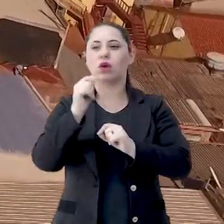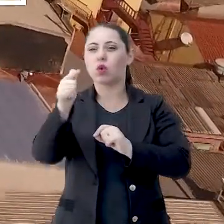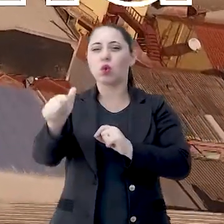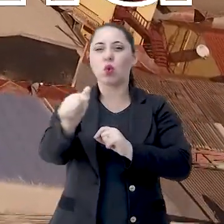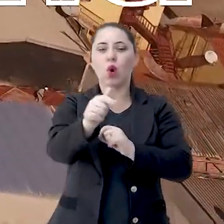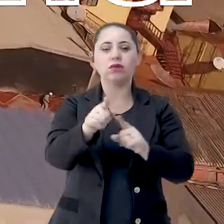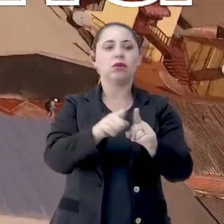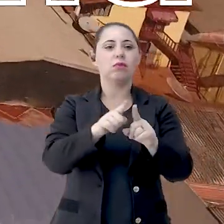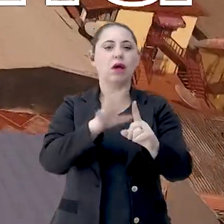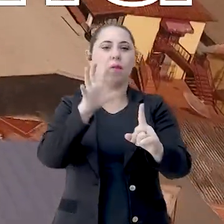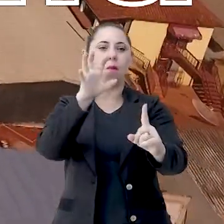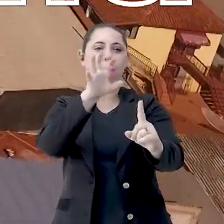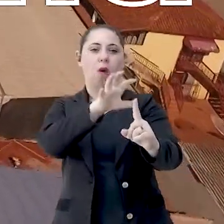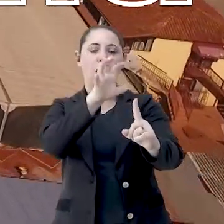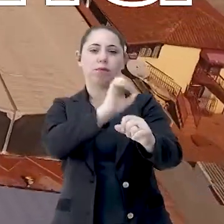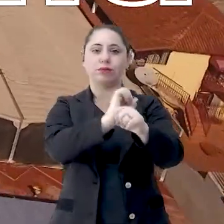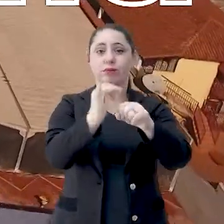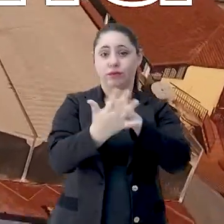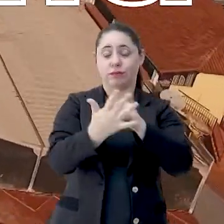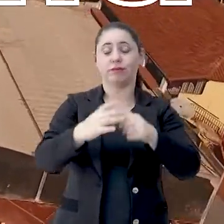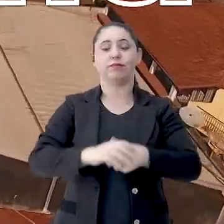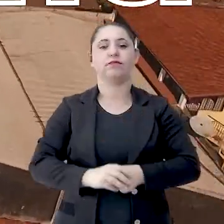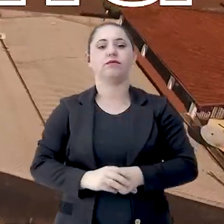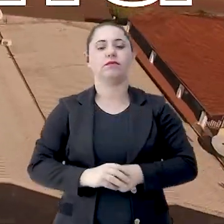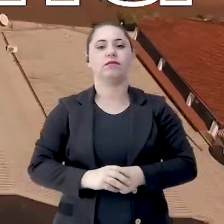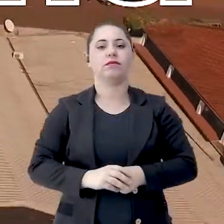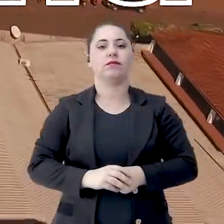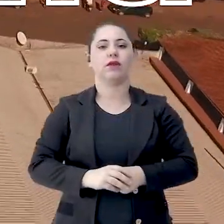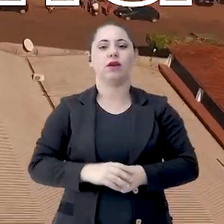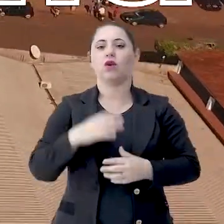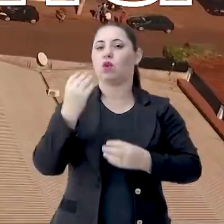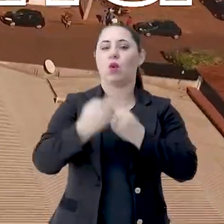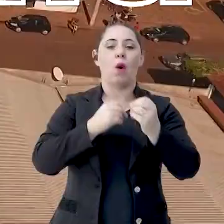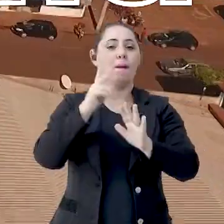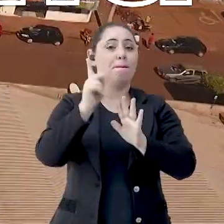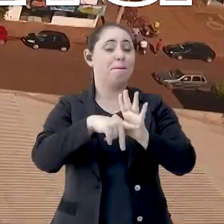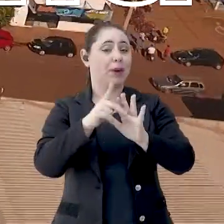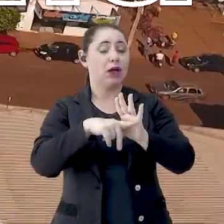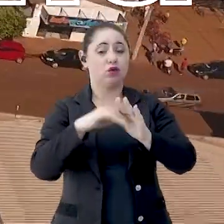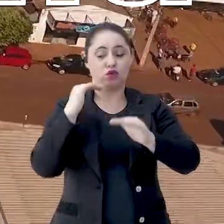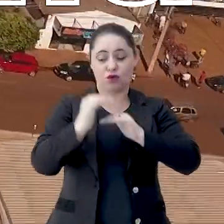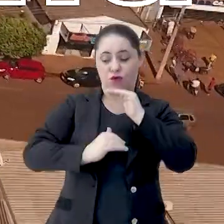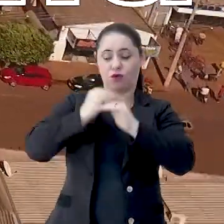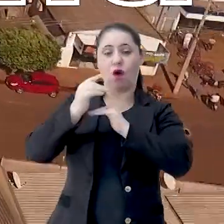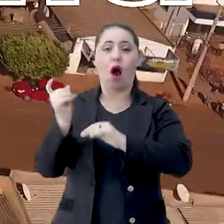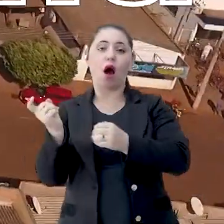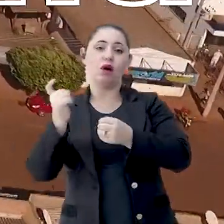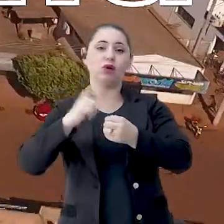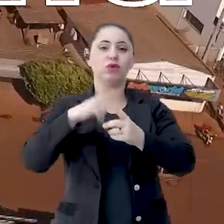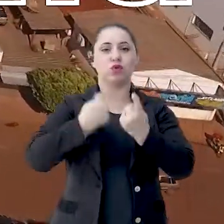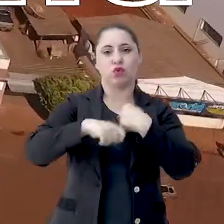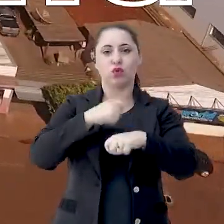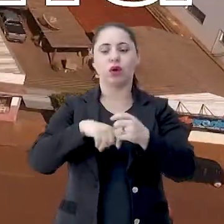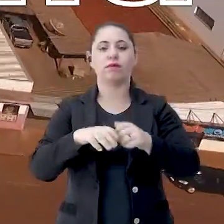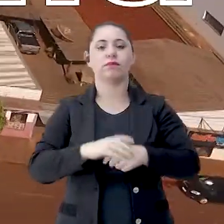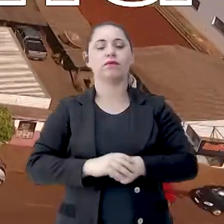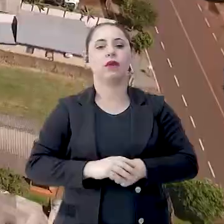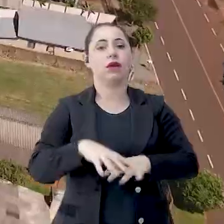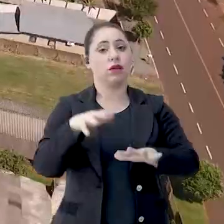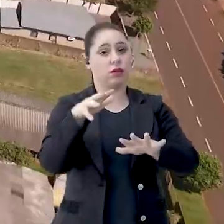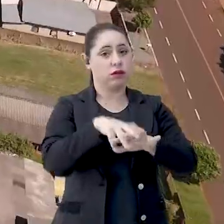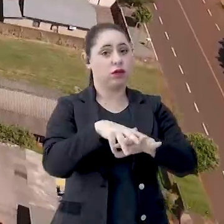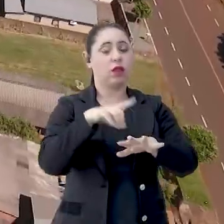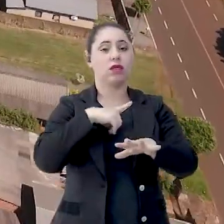da região de Campo Grande, com 184 milhões de reais, e seus 42 mil